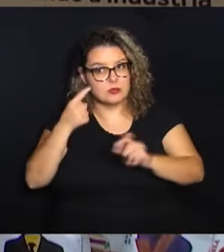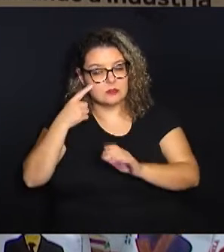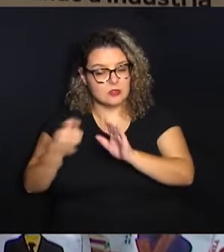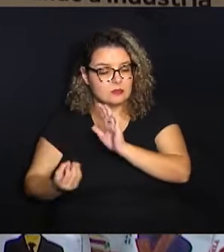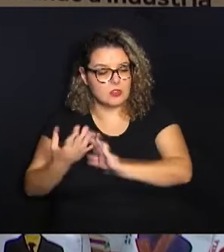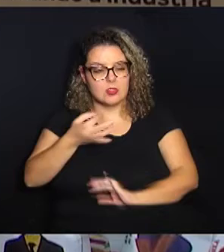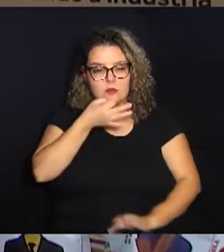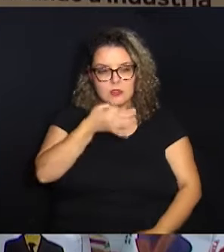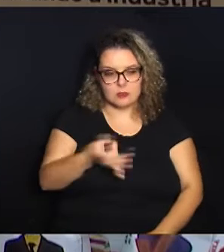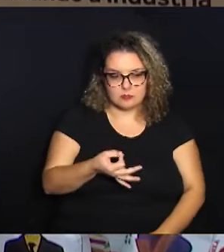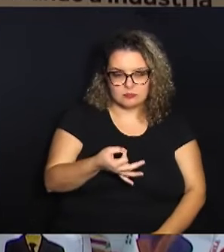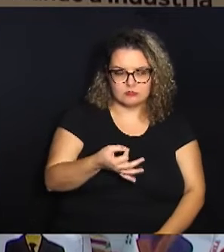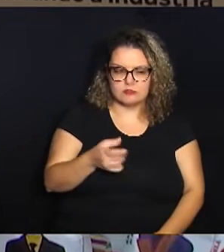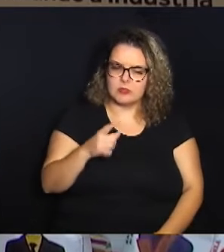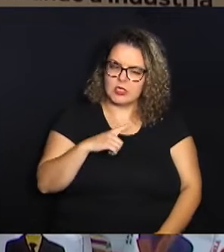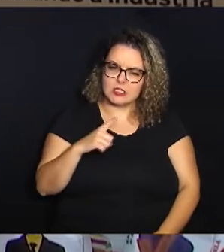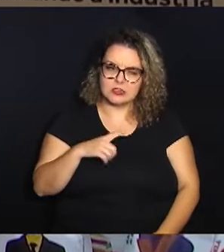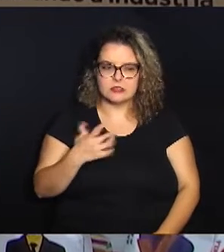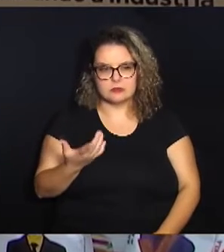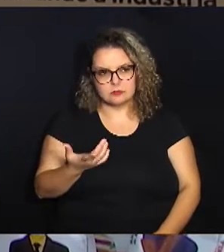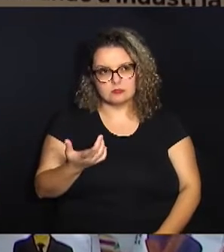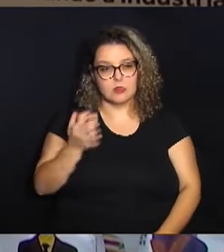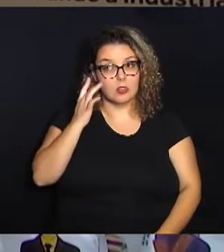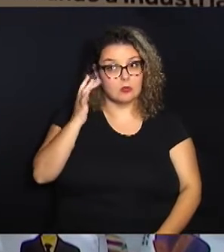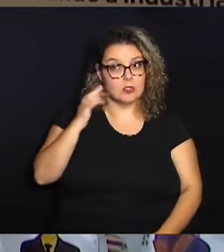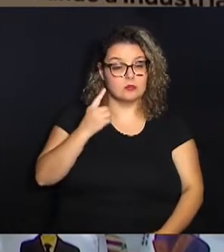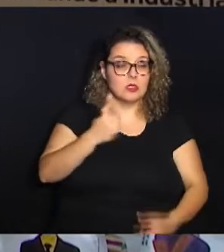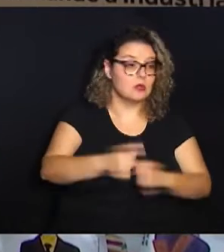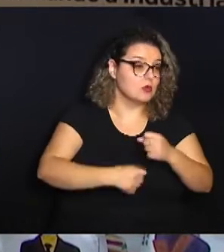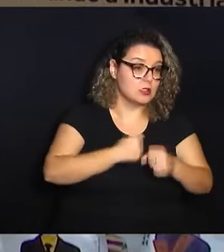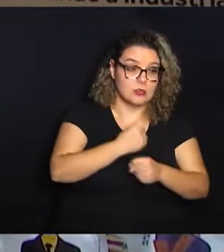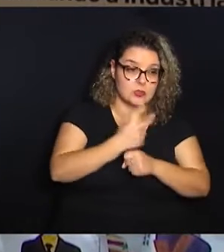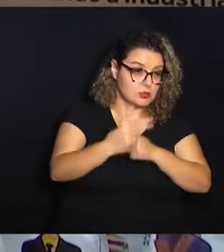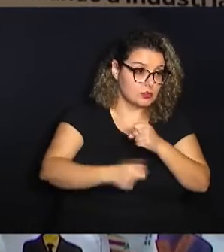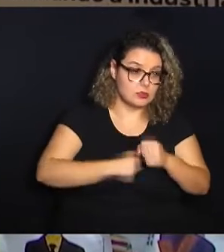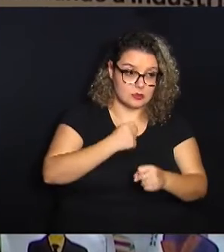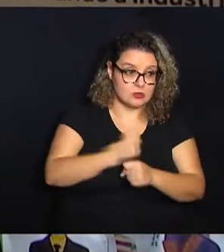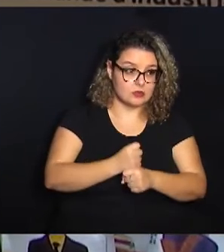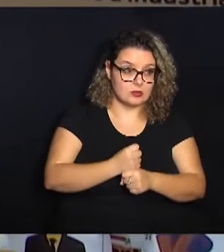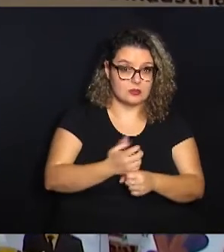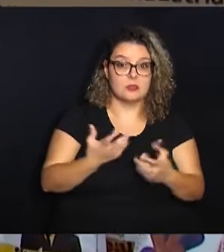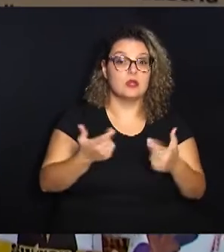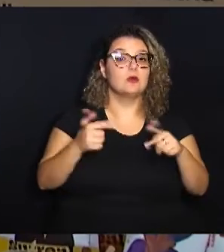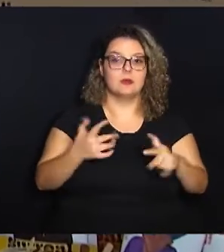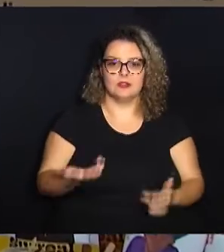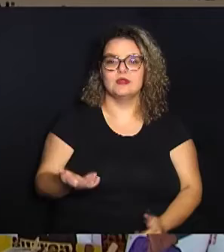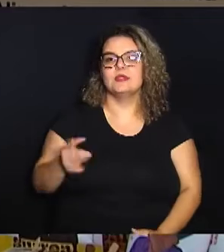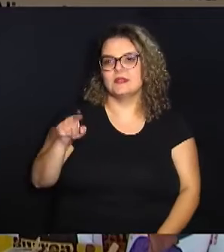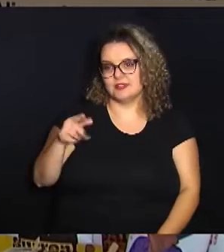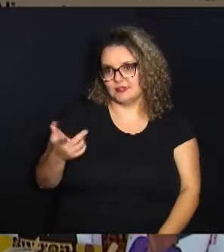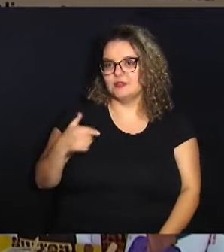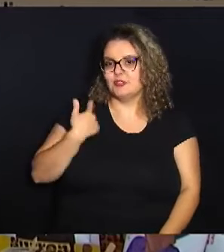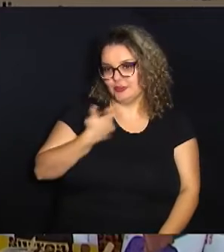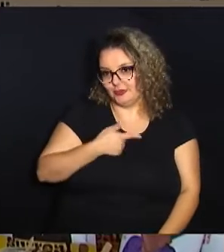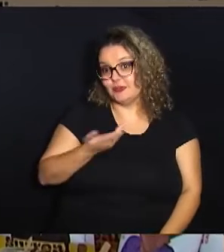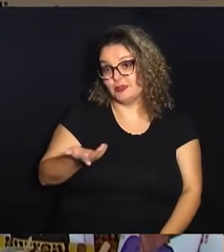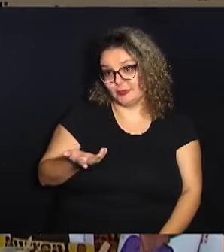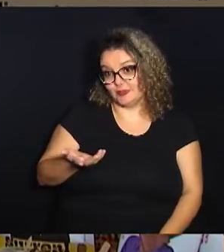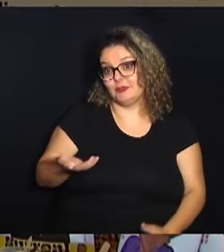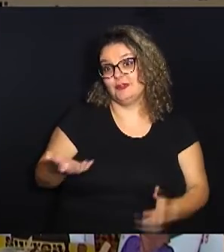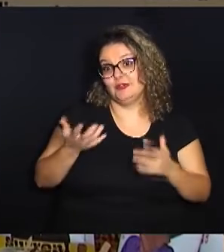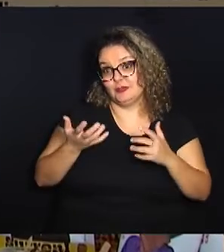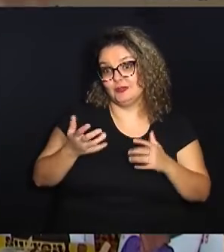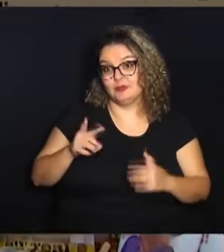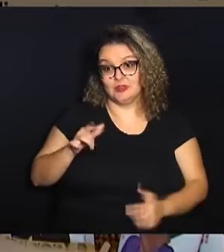mas há algo escalável que vocês pensam daqui 1 ano, daqui 2 anos, a gente quer estar onde? Então, nós queremos chegar numa